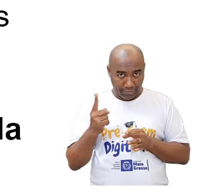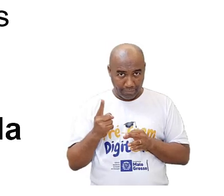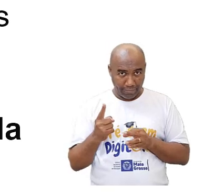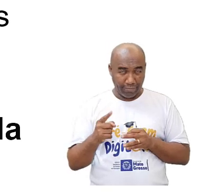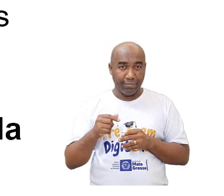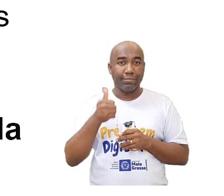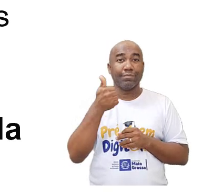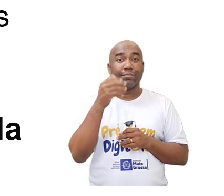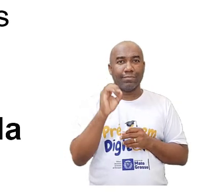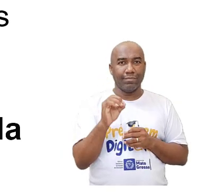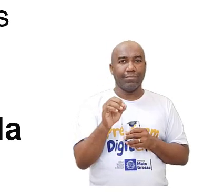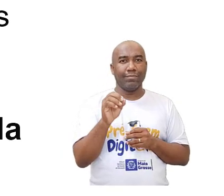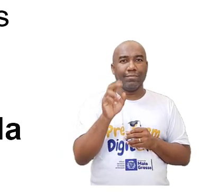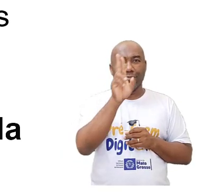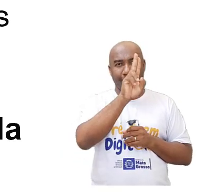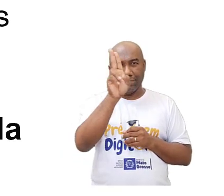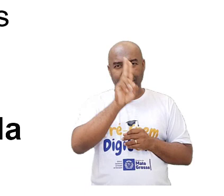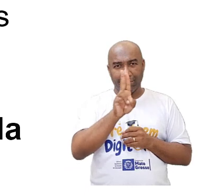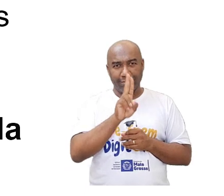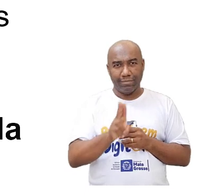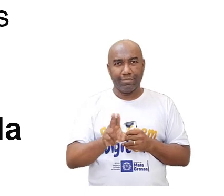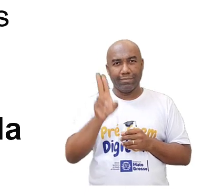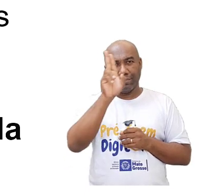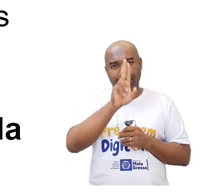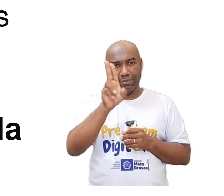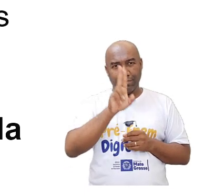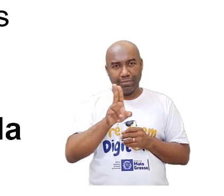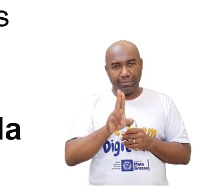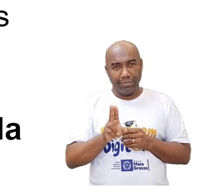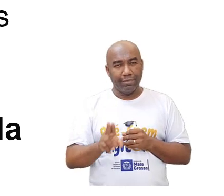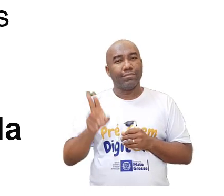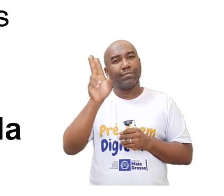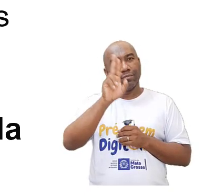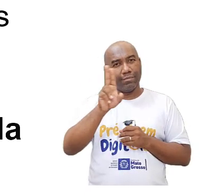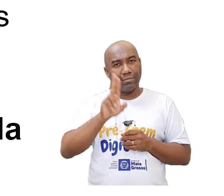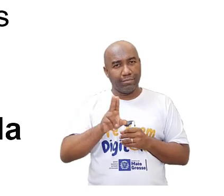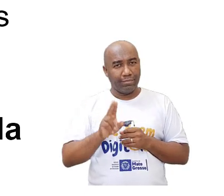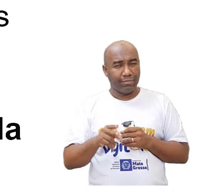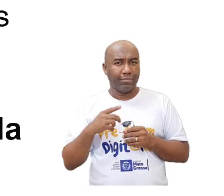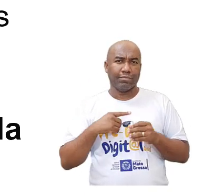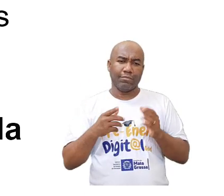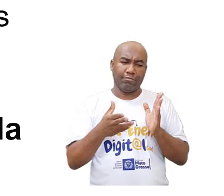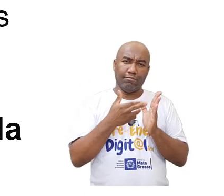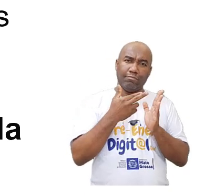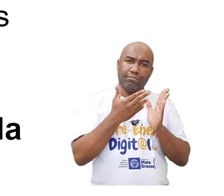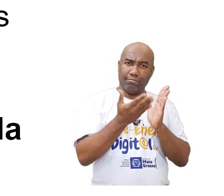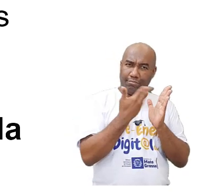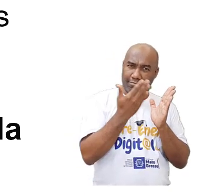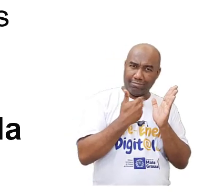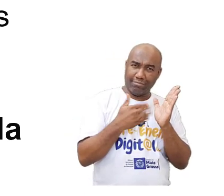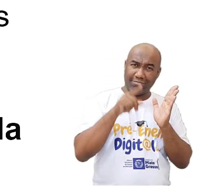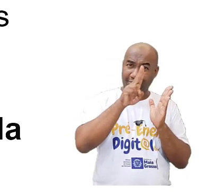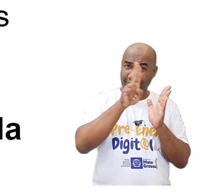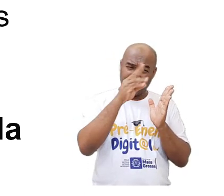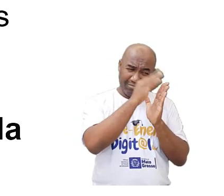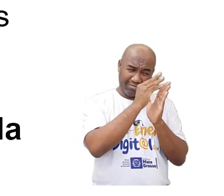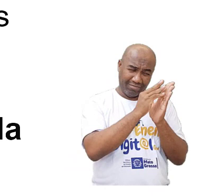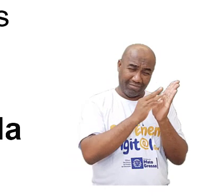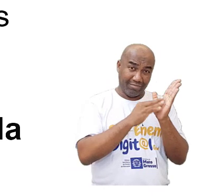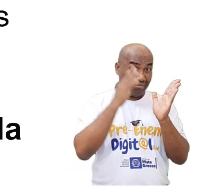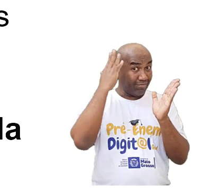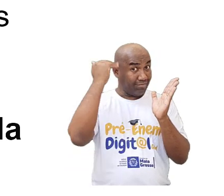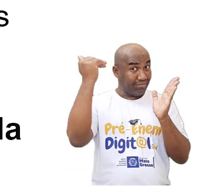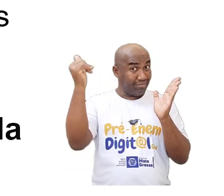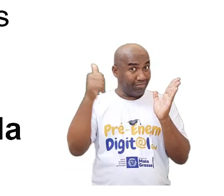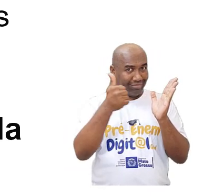Pronto, notou, né? São as 10 ONGs que saíram, inclusive, na revista Exame. E é claro, a mídia é um